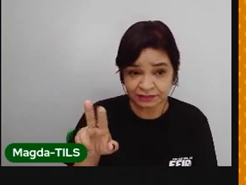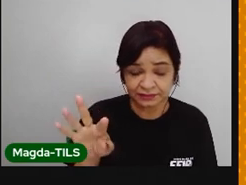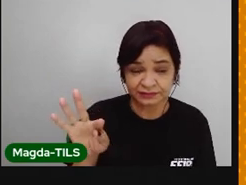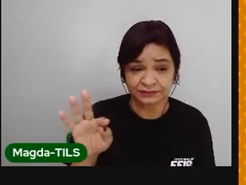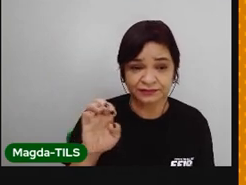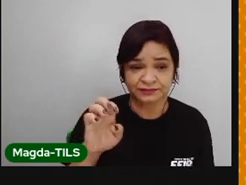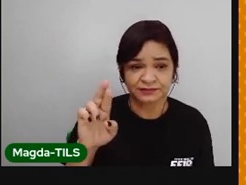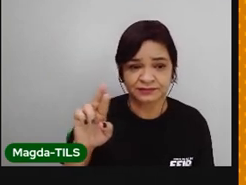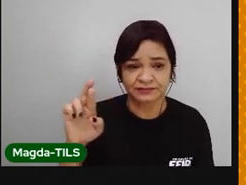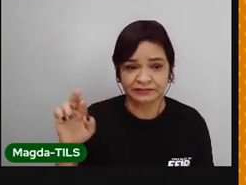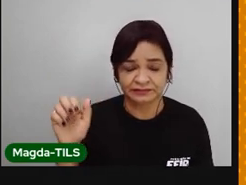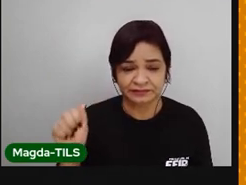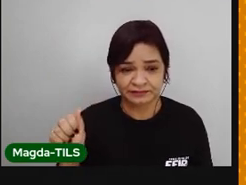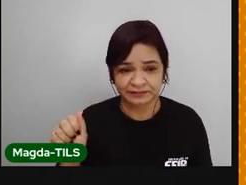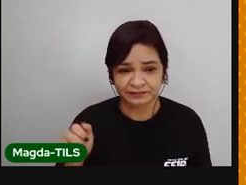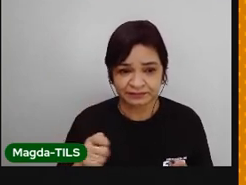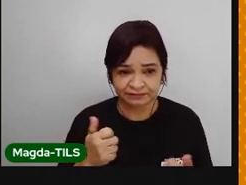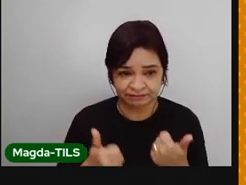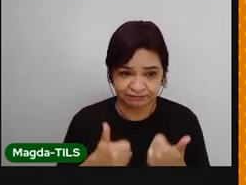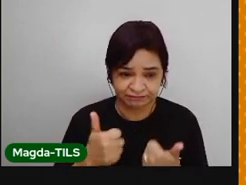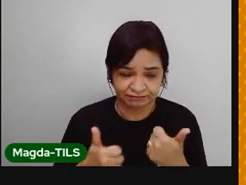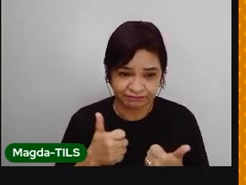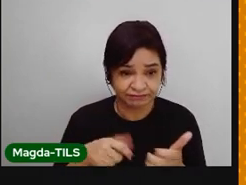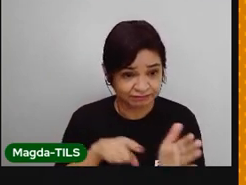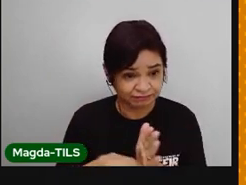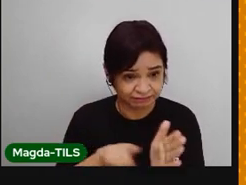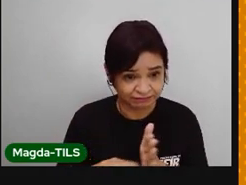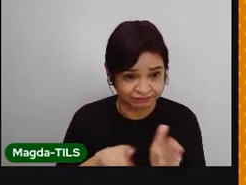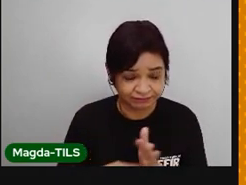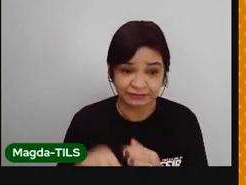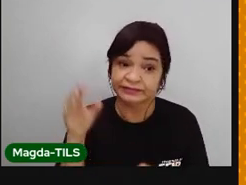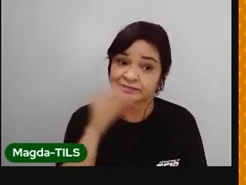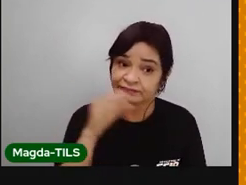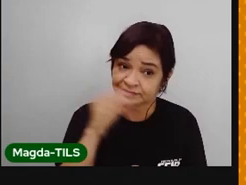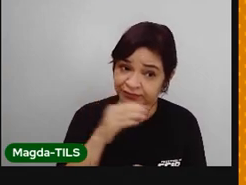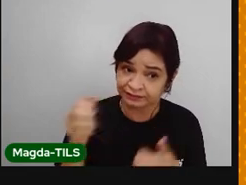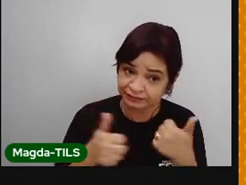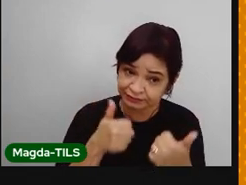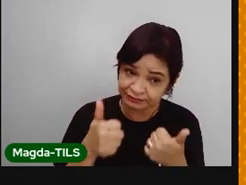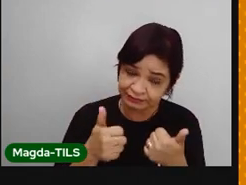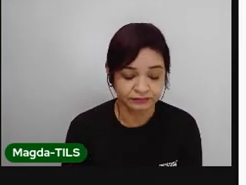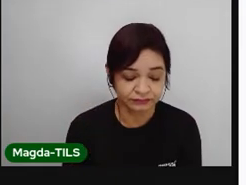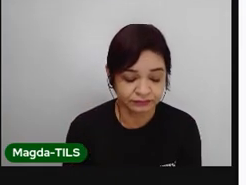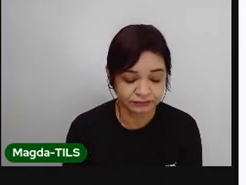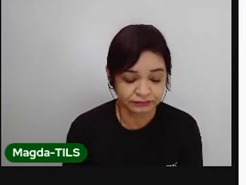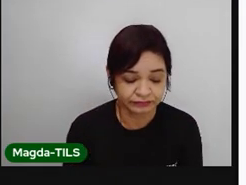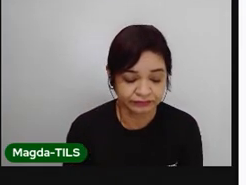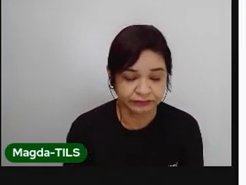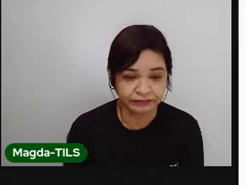vocês. Relaxarem um pouquinho enquanto pesquisam, tá? Vou contar aqui no meu relógio, 3 minutinhos.